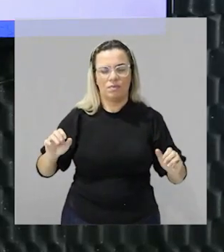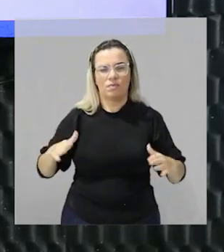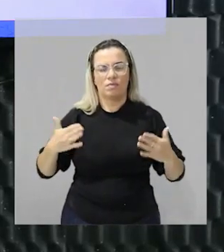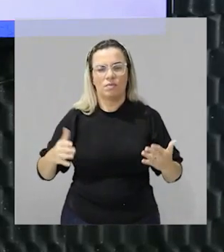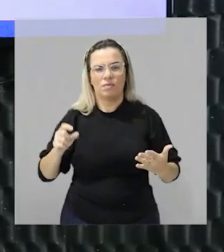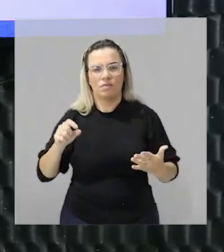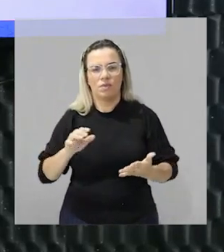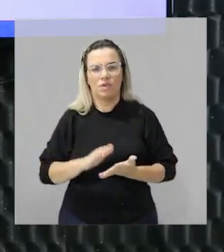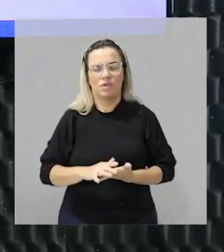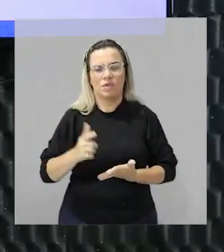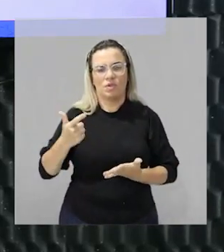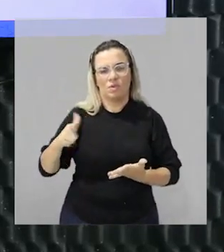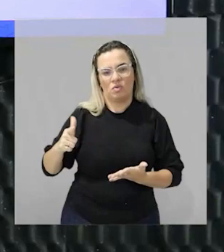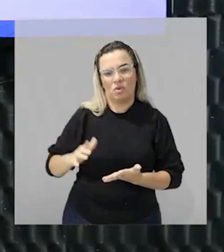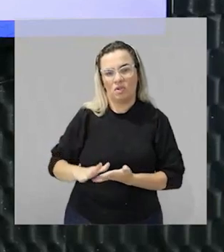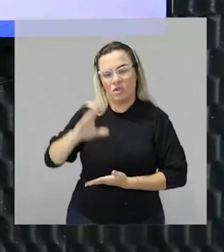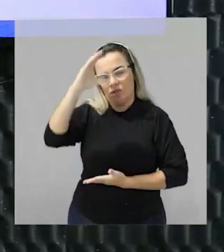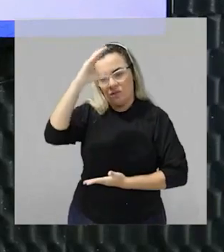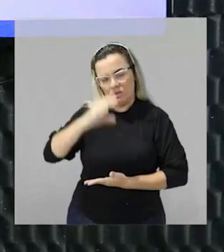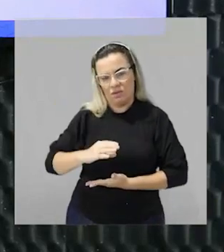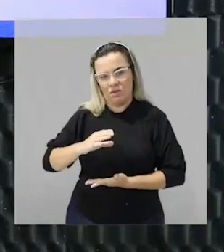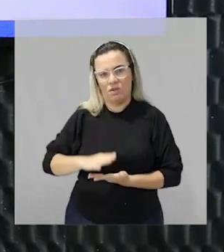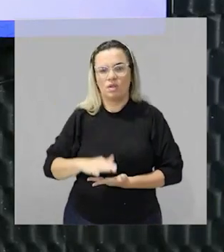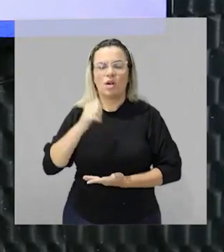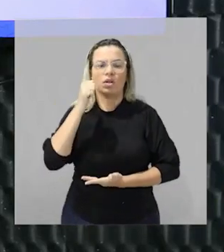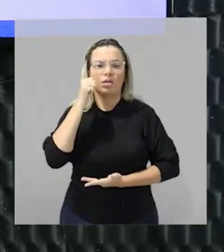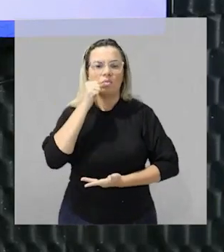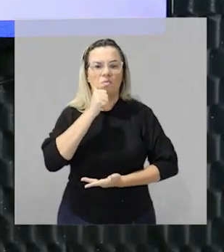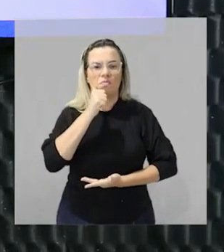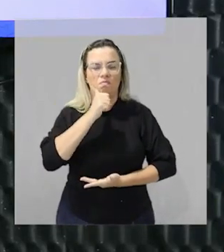apesar deles não terem cidadania, mulheres,